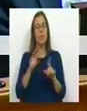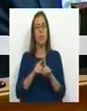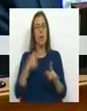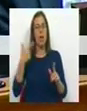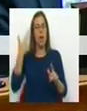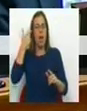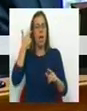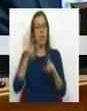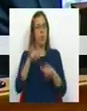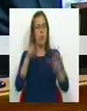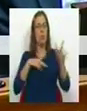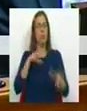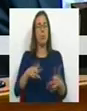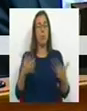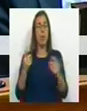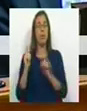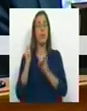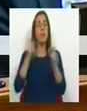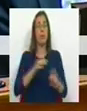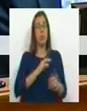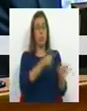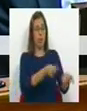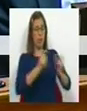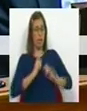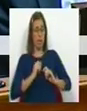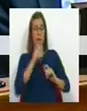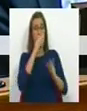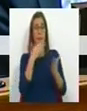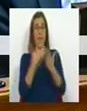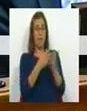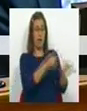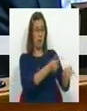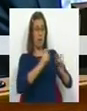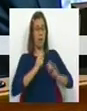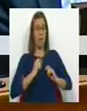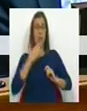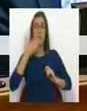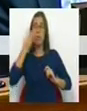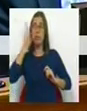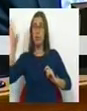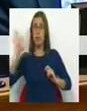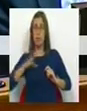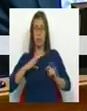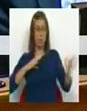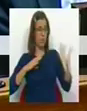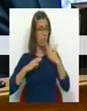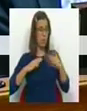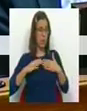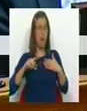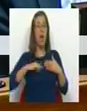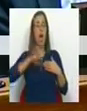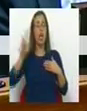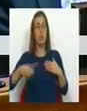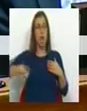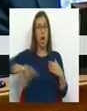sobre os portugueses, deixadas pelos senhores. Quem trouxe o resgate foram os senhores. Quem tirou do resgate fomos